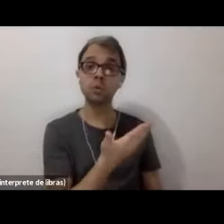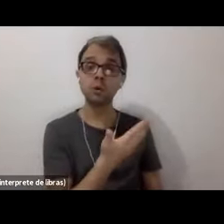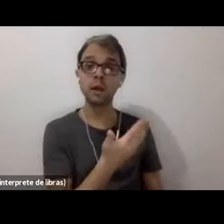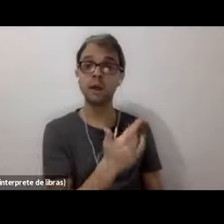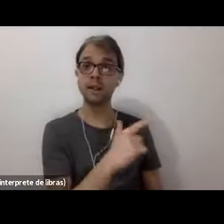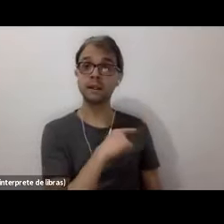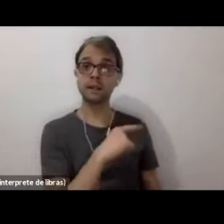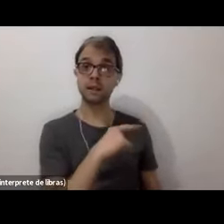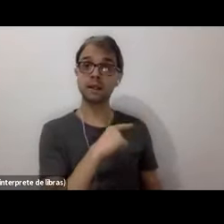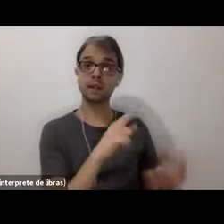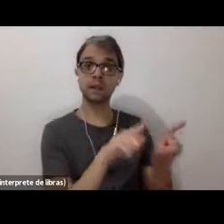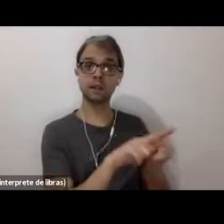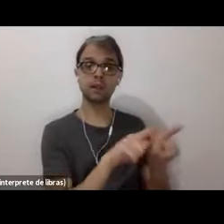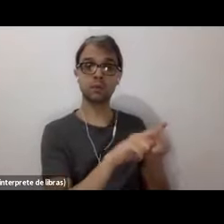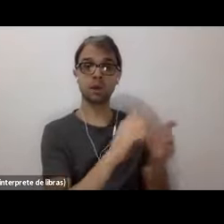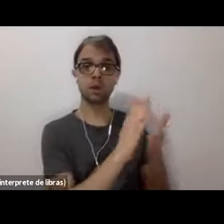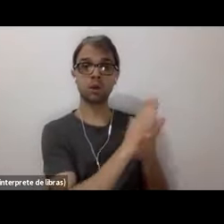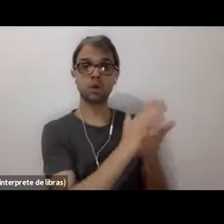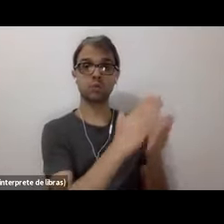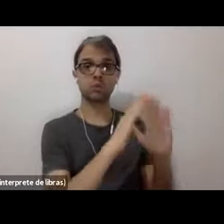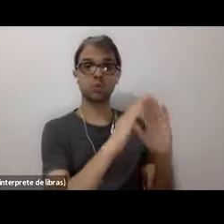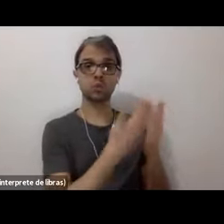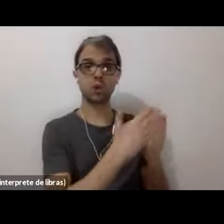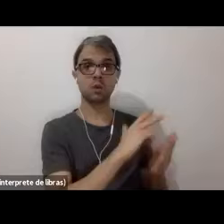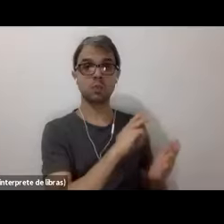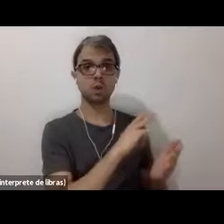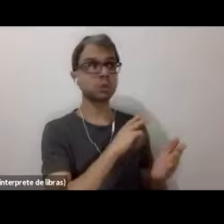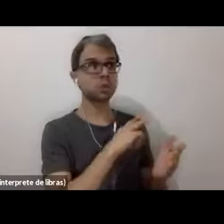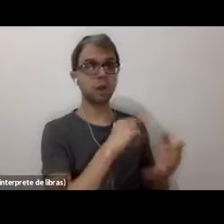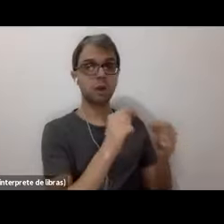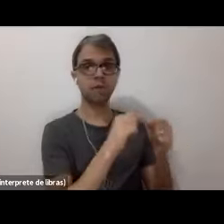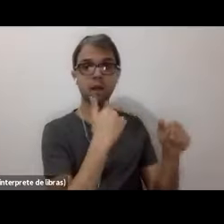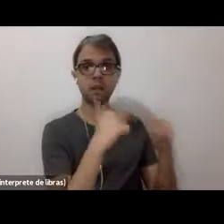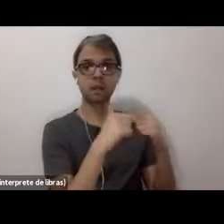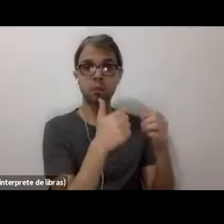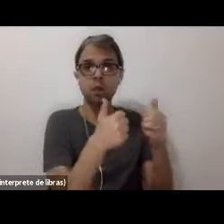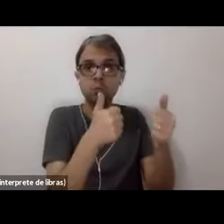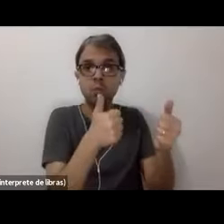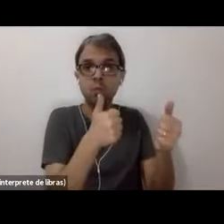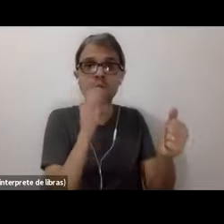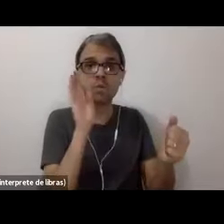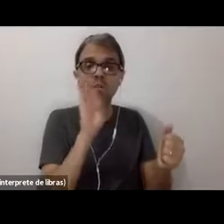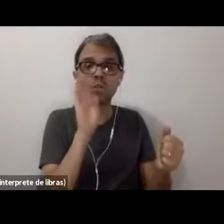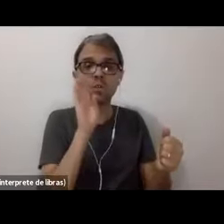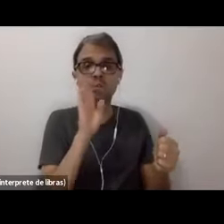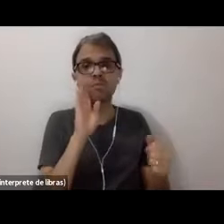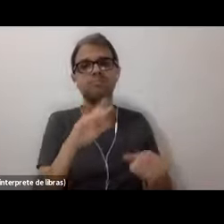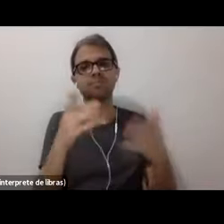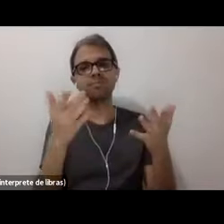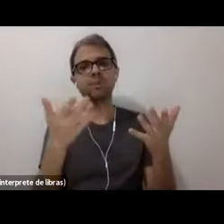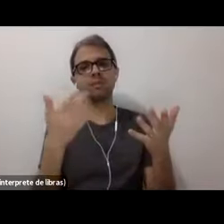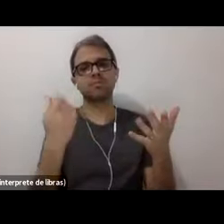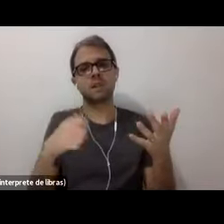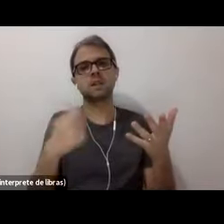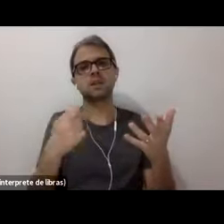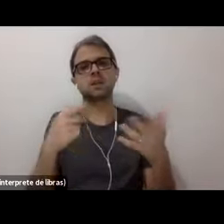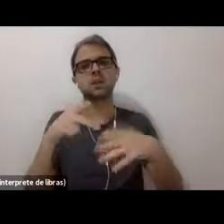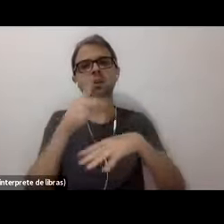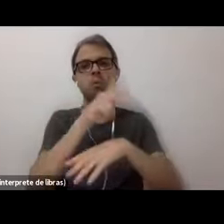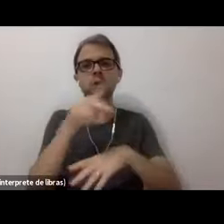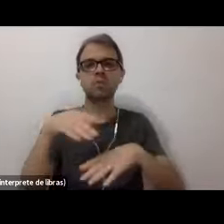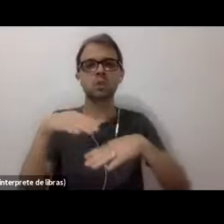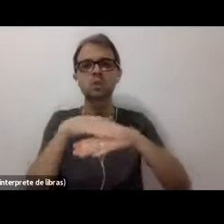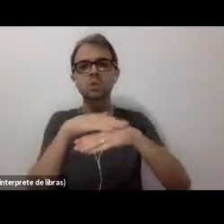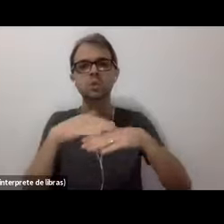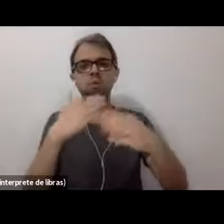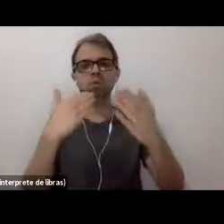que faz um trabalho maravilhoso. Como eu falei para vocês, o acolher o professor, conversando, ouvindo a opinião, faz com que a